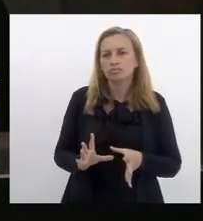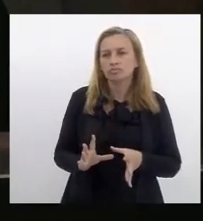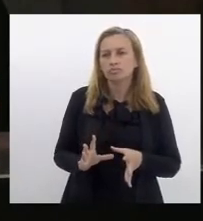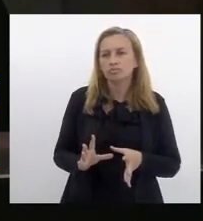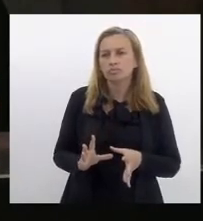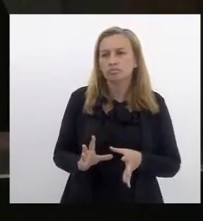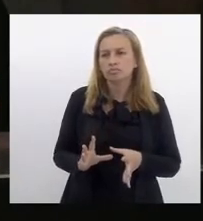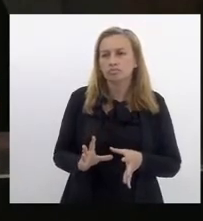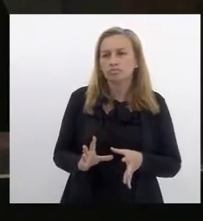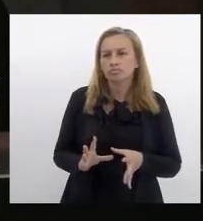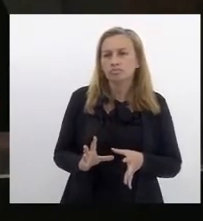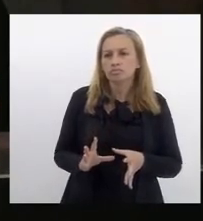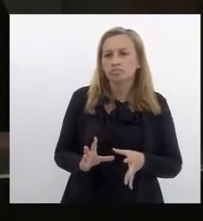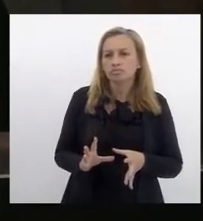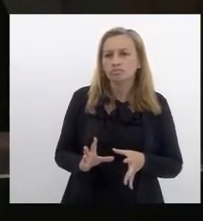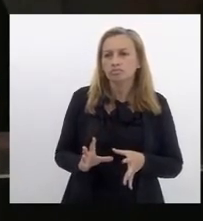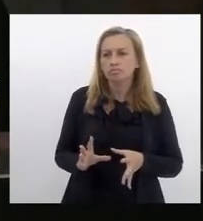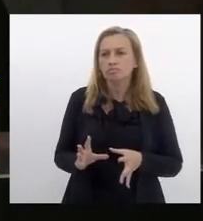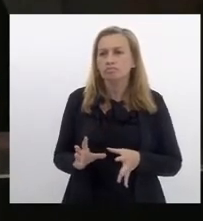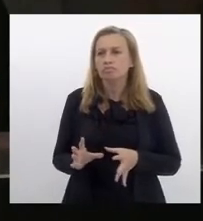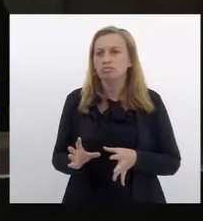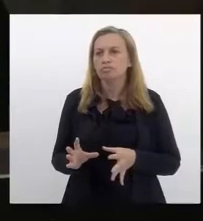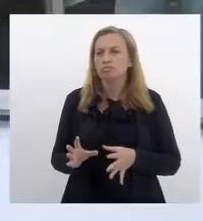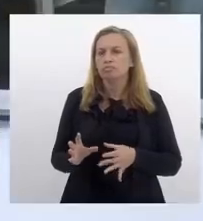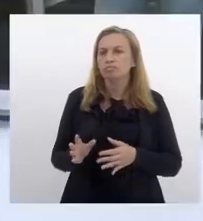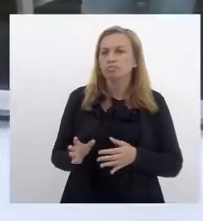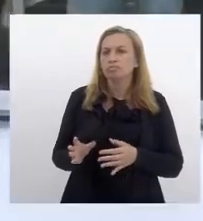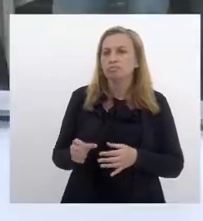veteranos e pensionistas.